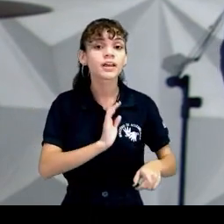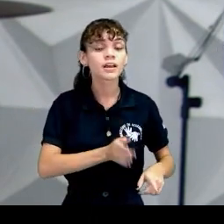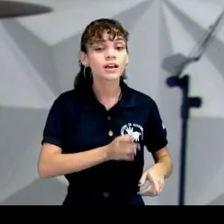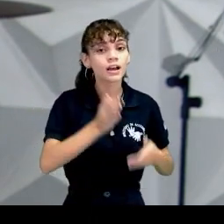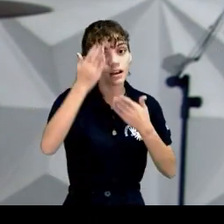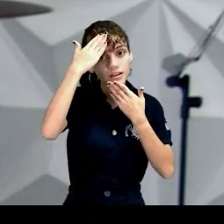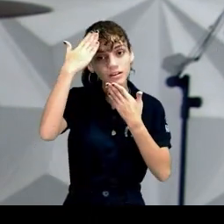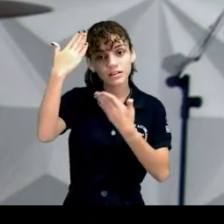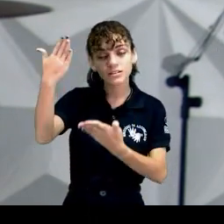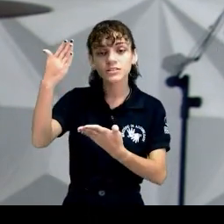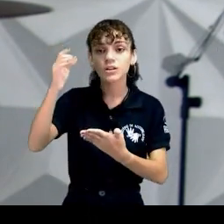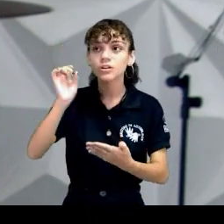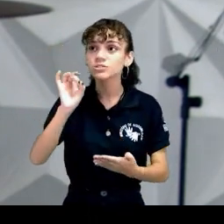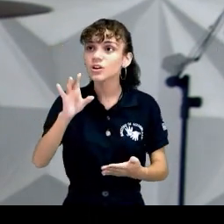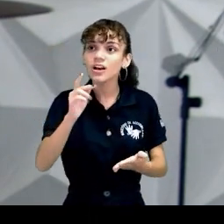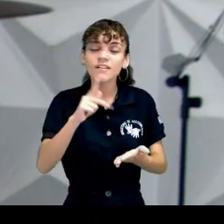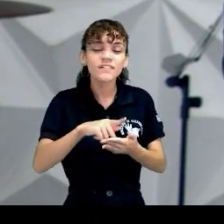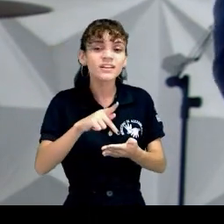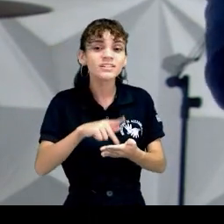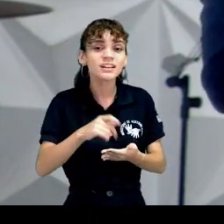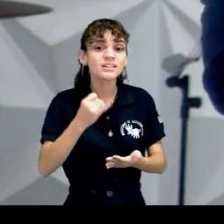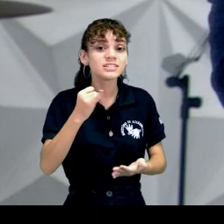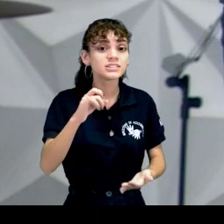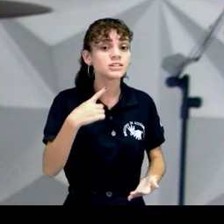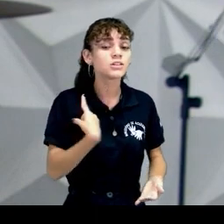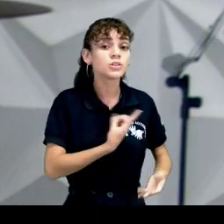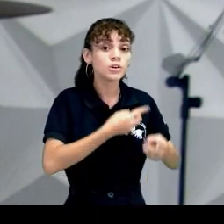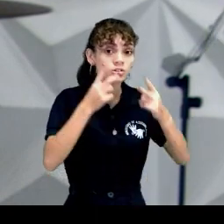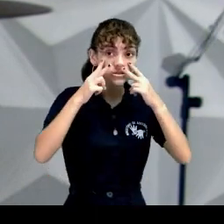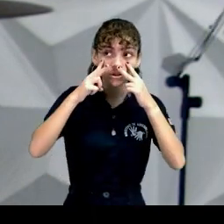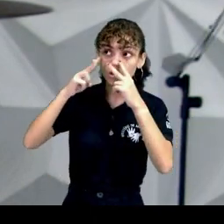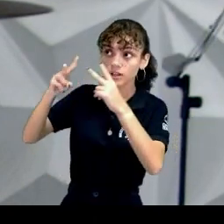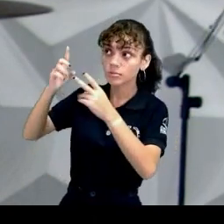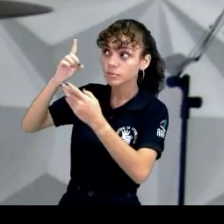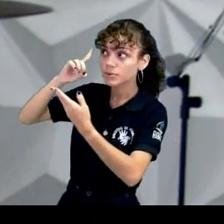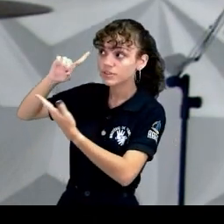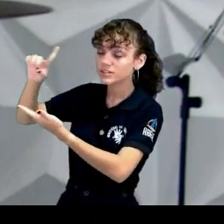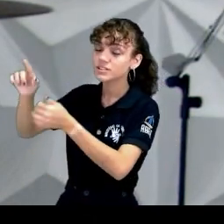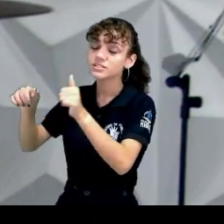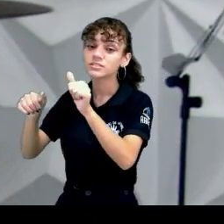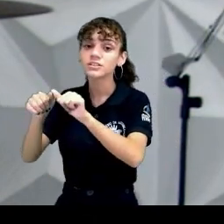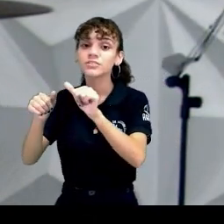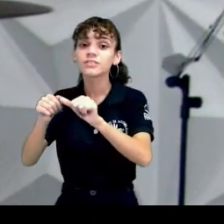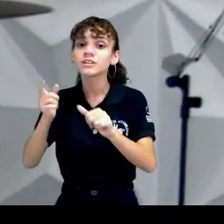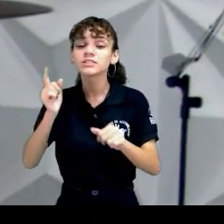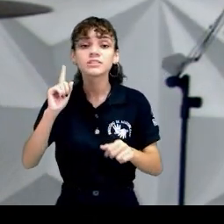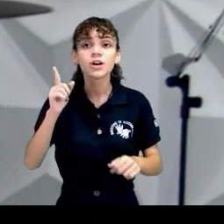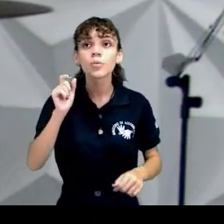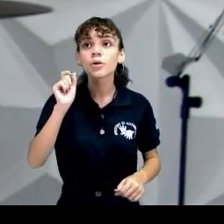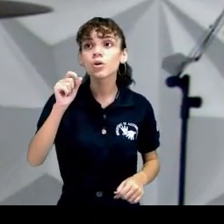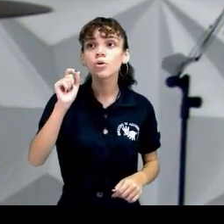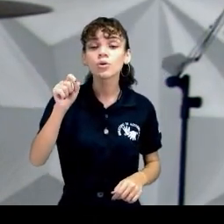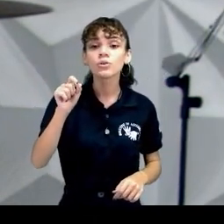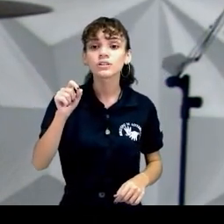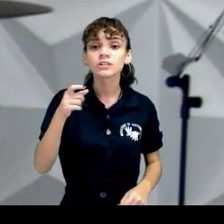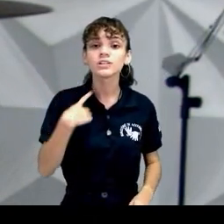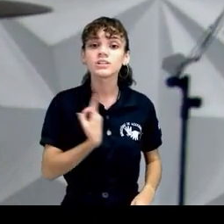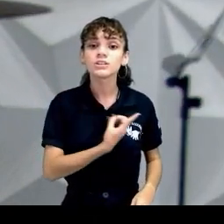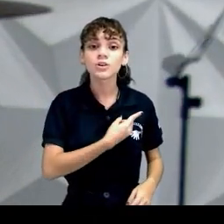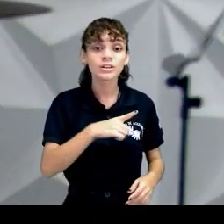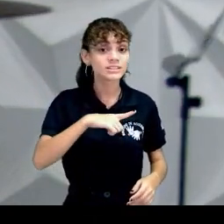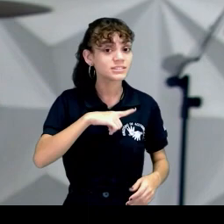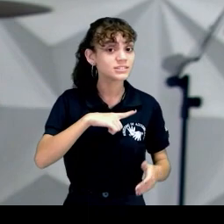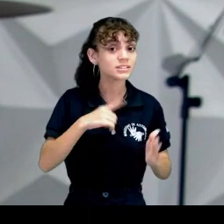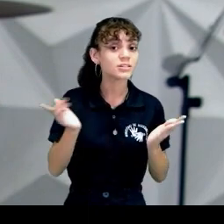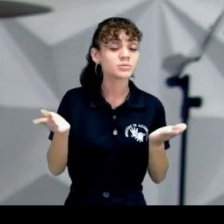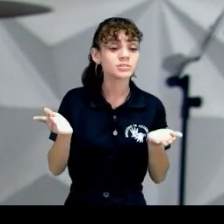para aquilo que nós já temos alcançado. Mas eu queria concluir essa meditação